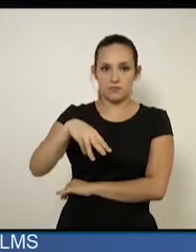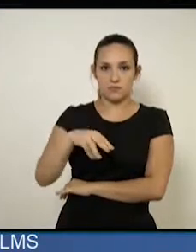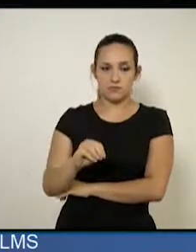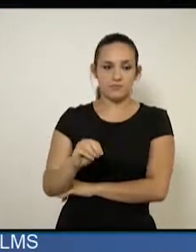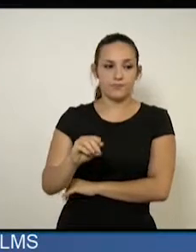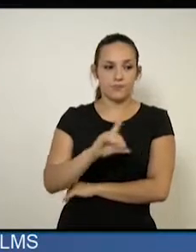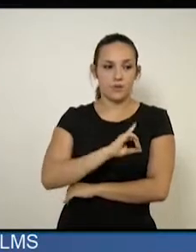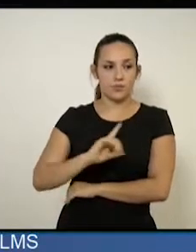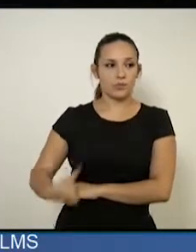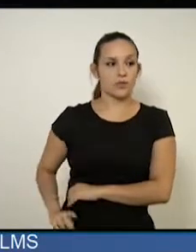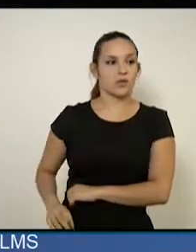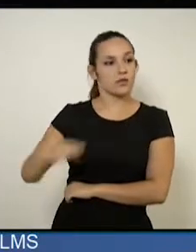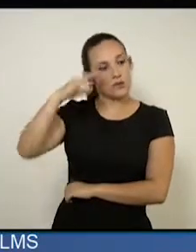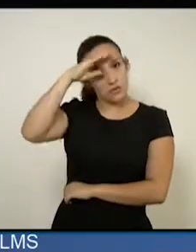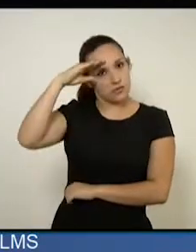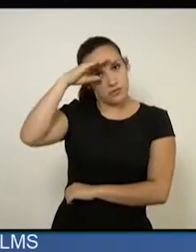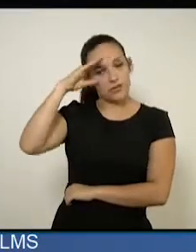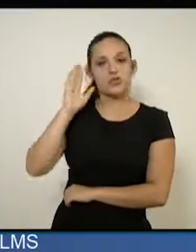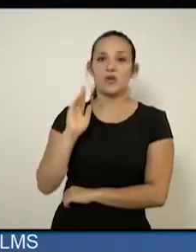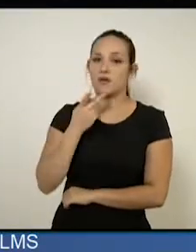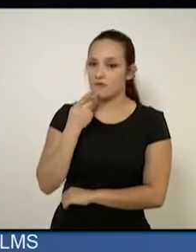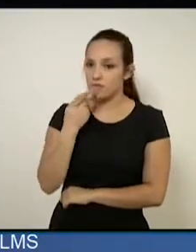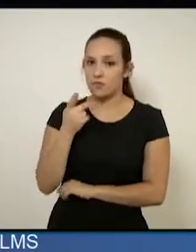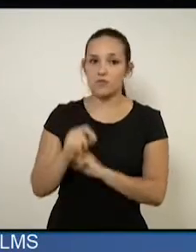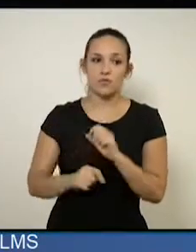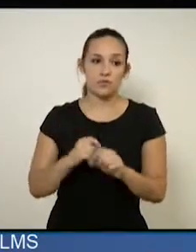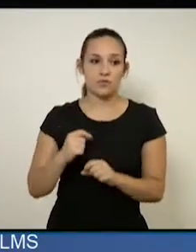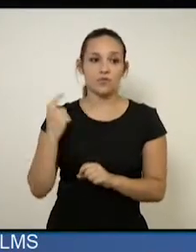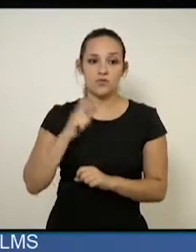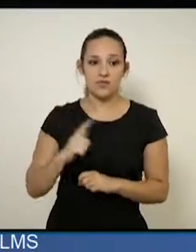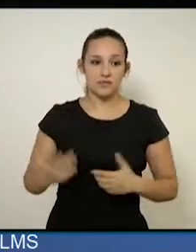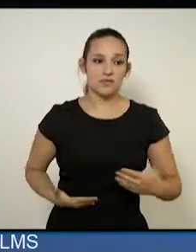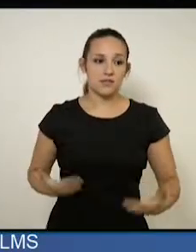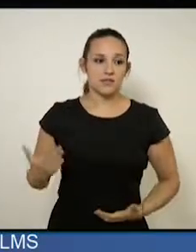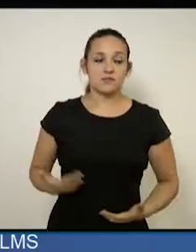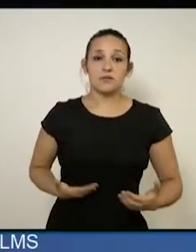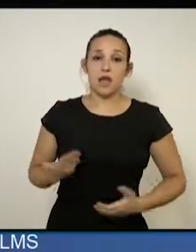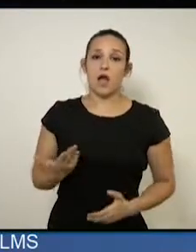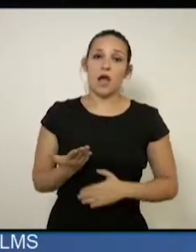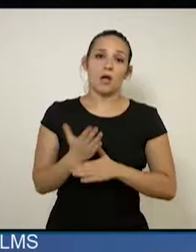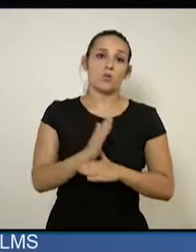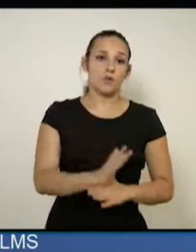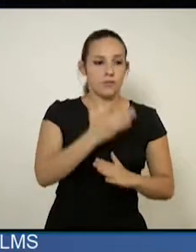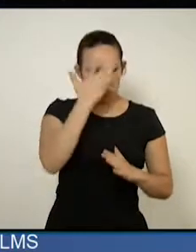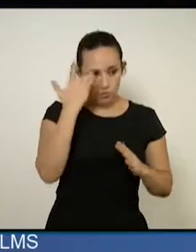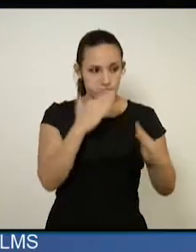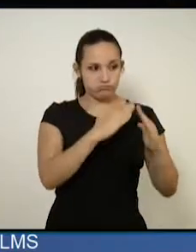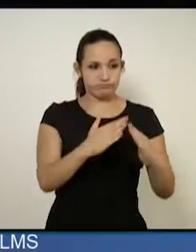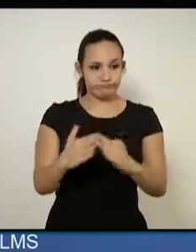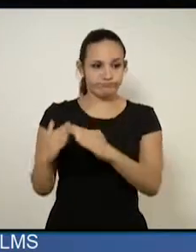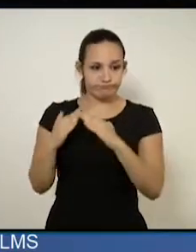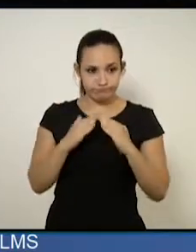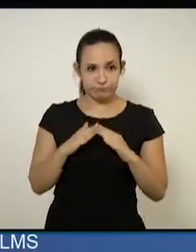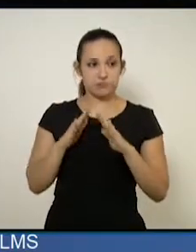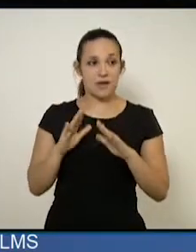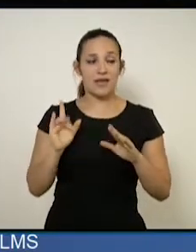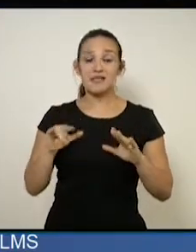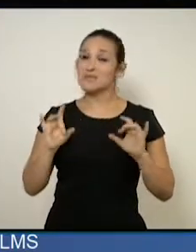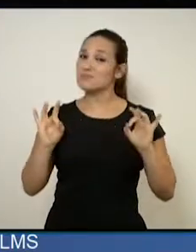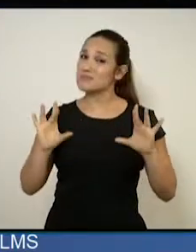Cabalmi, que falou sobre esse tema, para que os serviços sejam entregues aos moradores, é essencial que o governo federal e